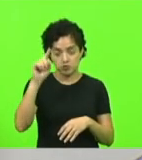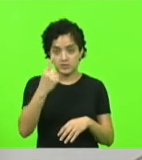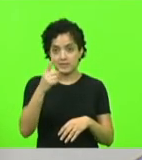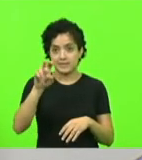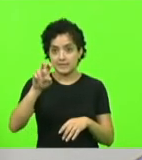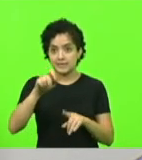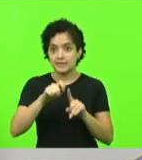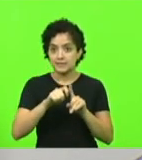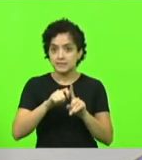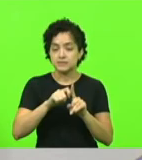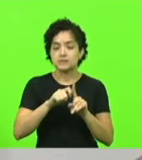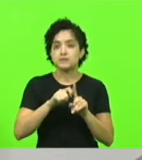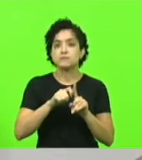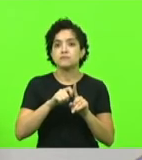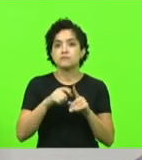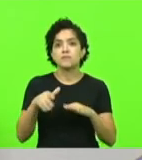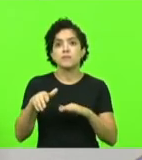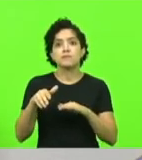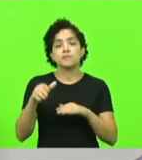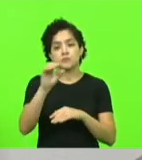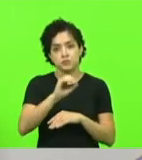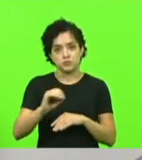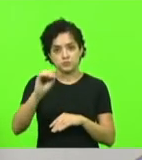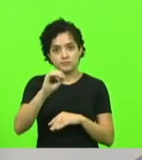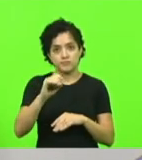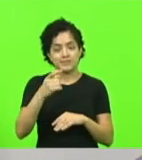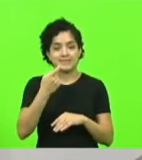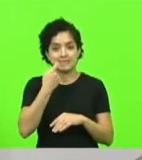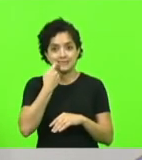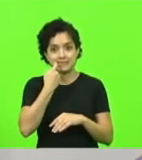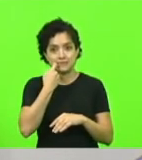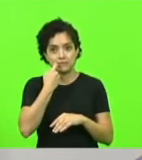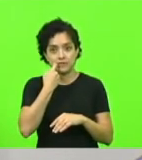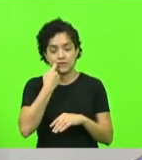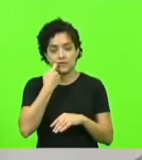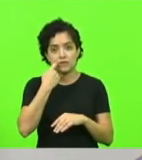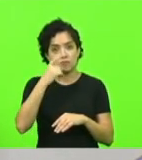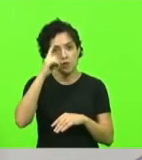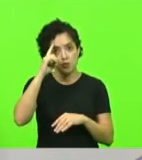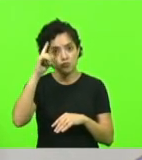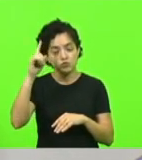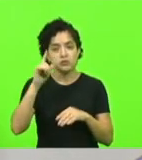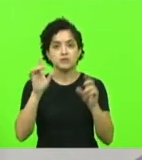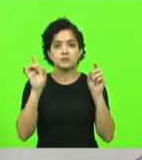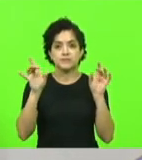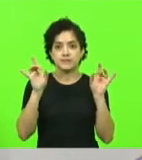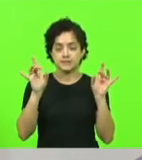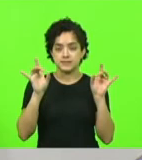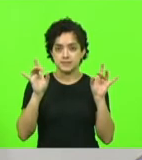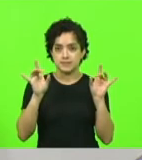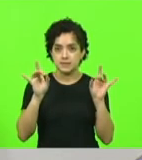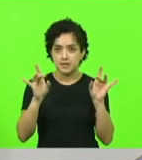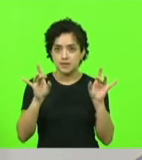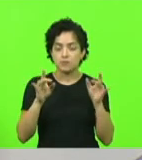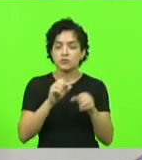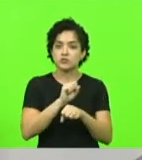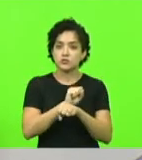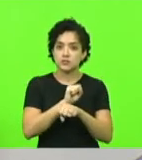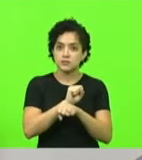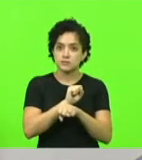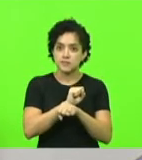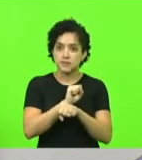chegando, sexta-feira, né? Uma data muito especial, uma data muito aguardada por